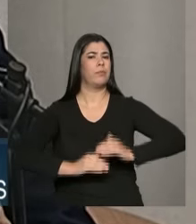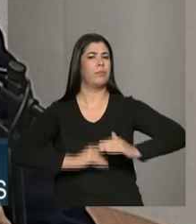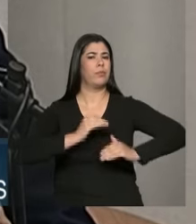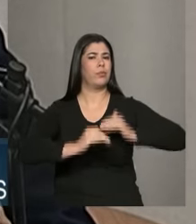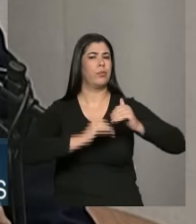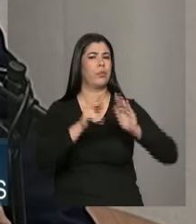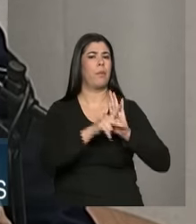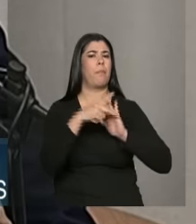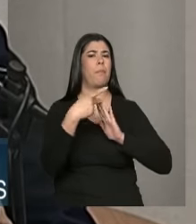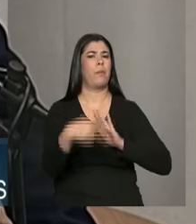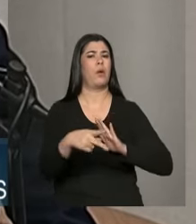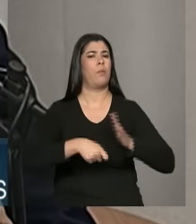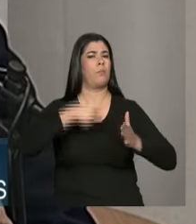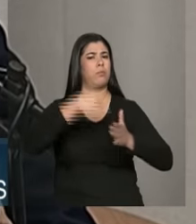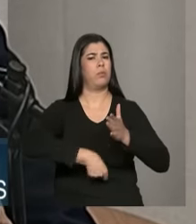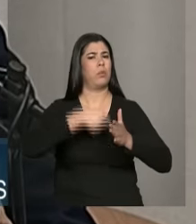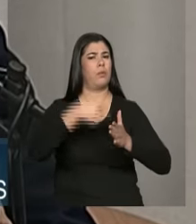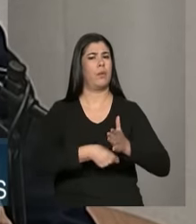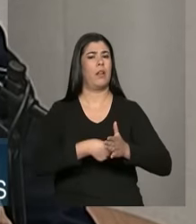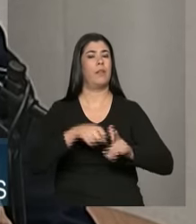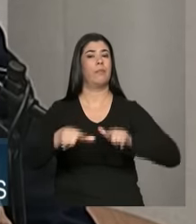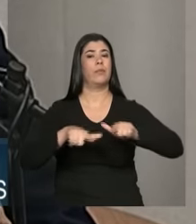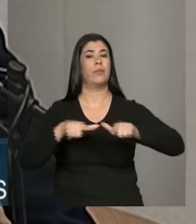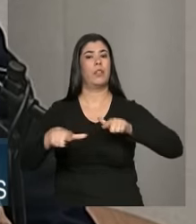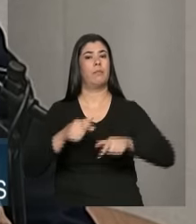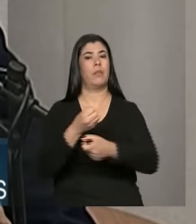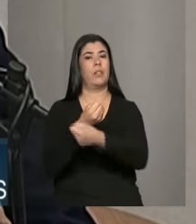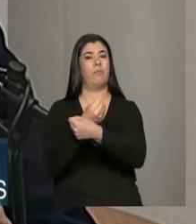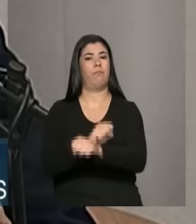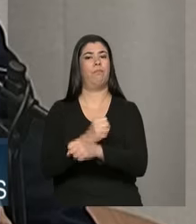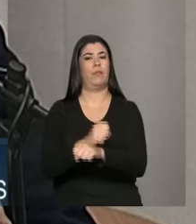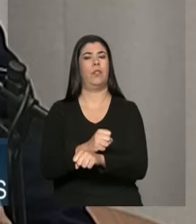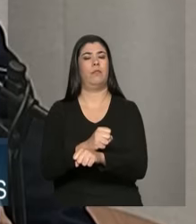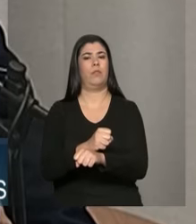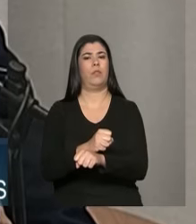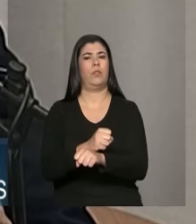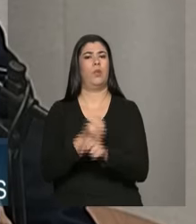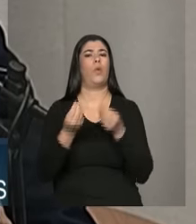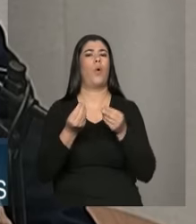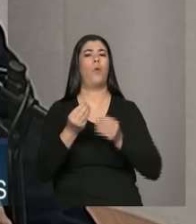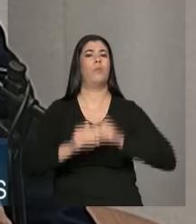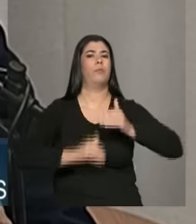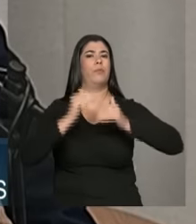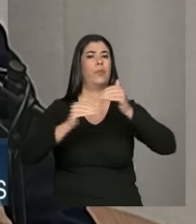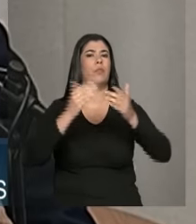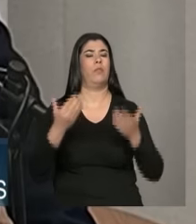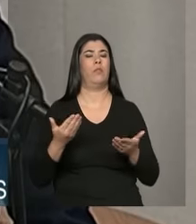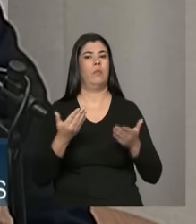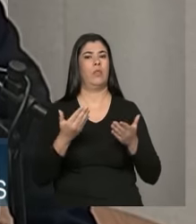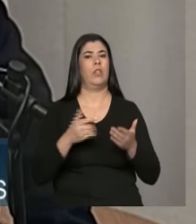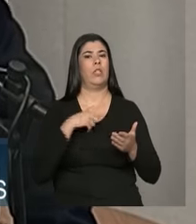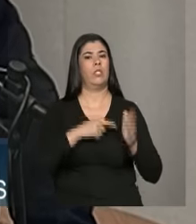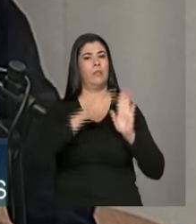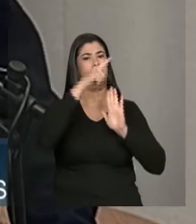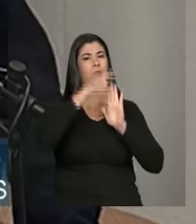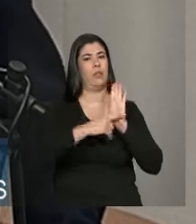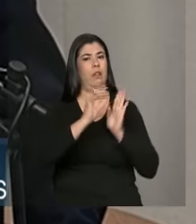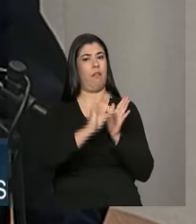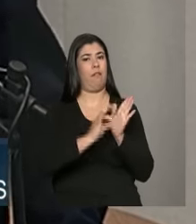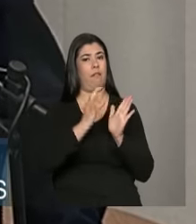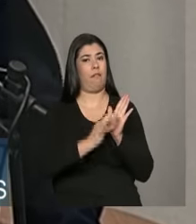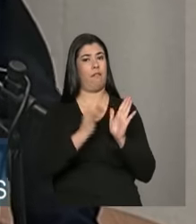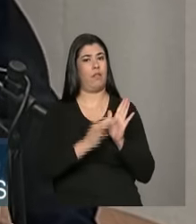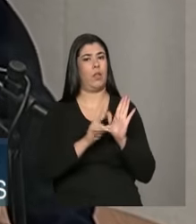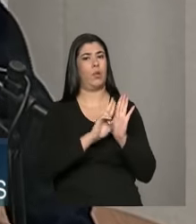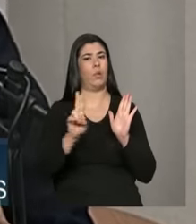no combate ao trabalho escravo né para isso sem soma de dúvidas a a lista o cadastro dos empregadores a